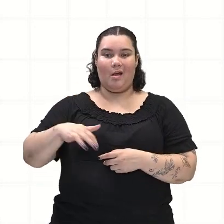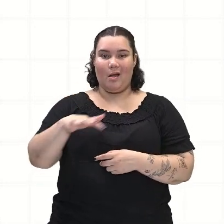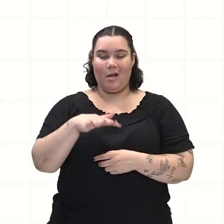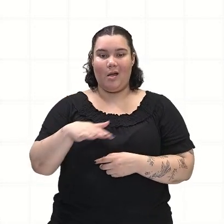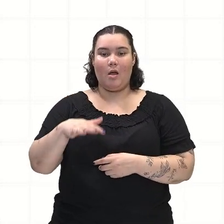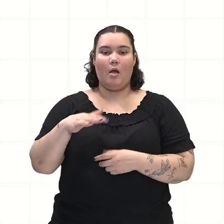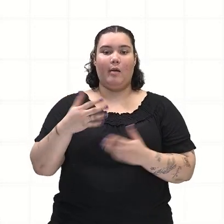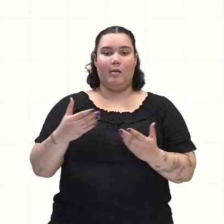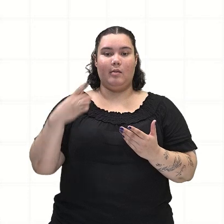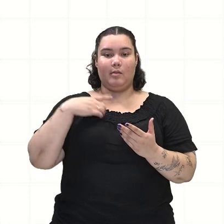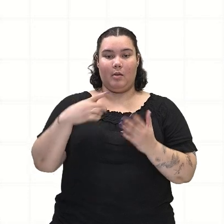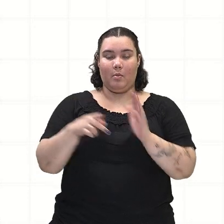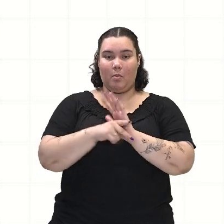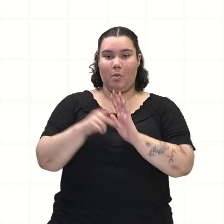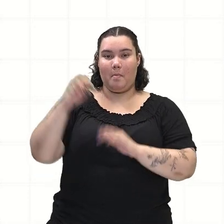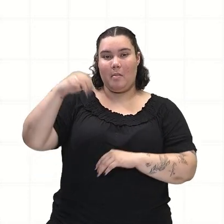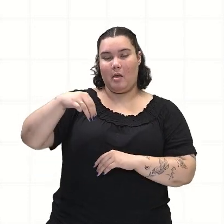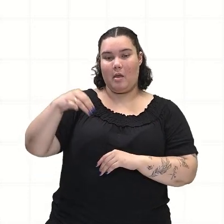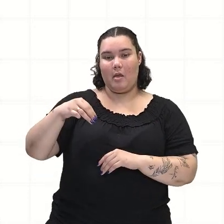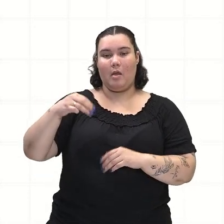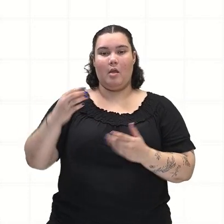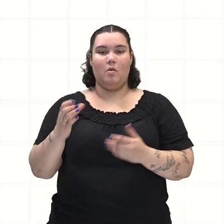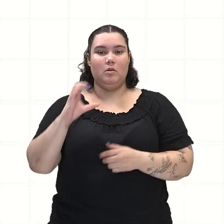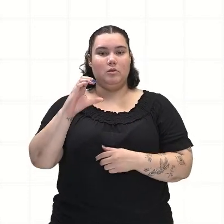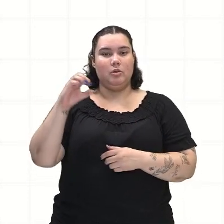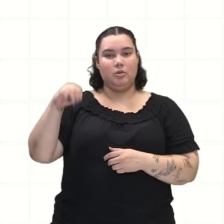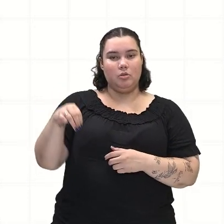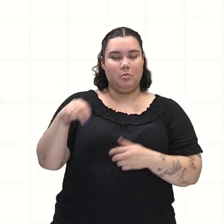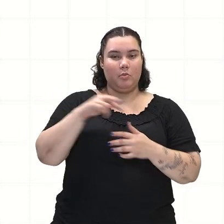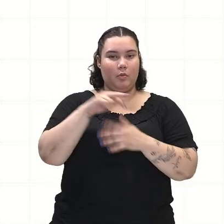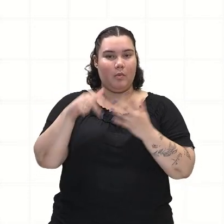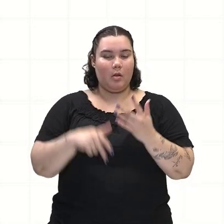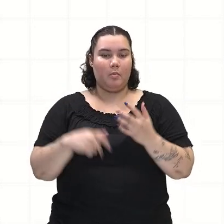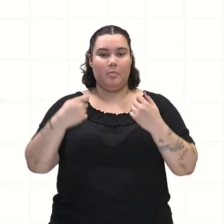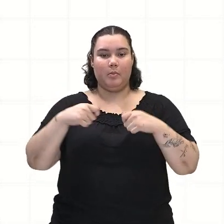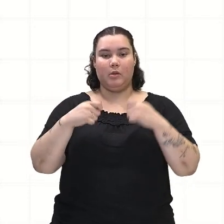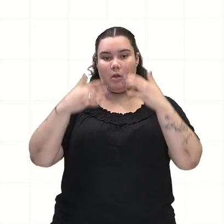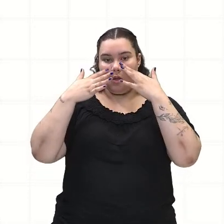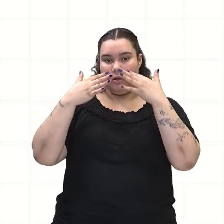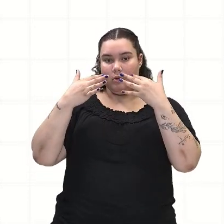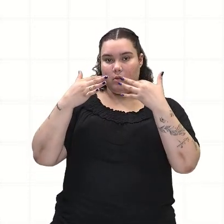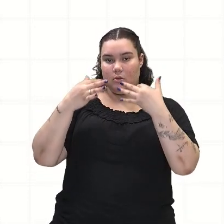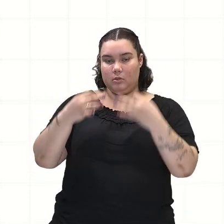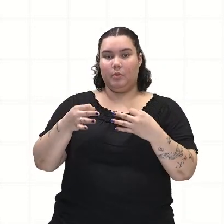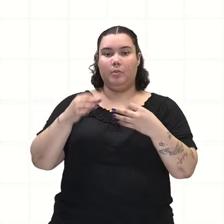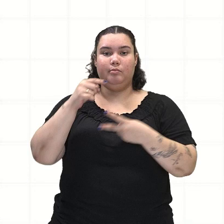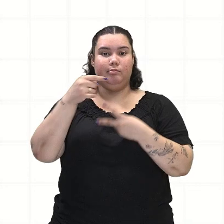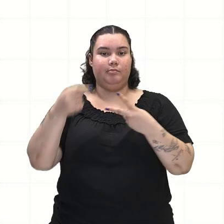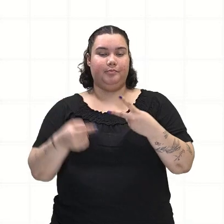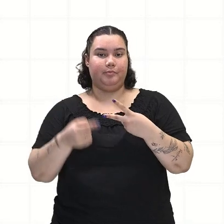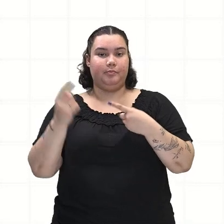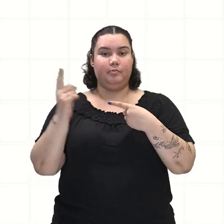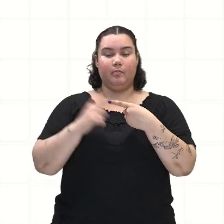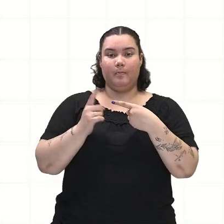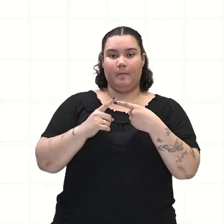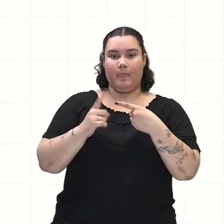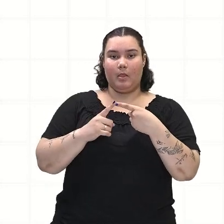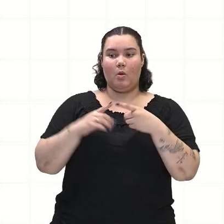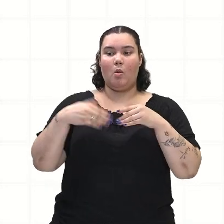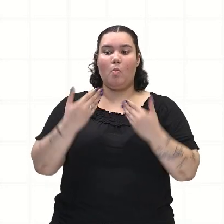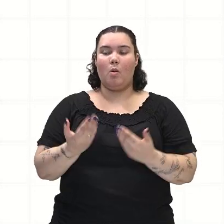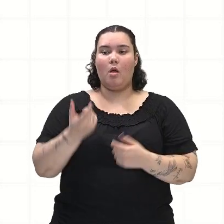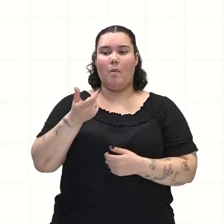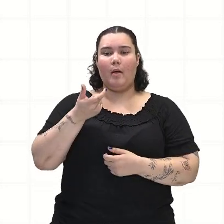tem uma questão métrica, que tem unidades, eu tenho que observar duas coisas. Primeiro, a